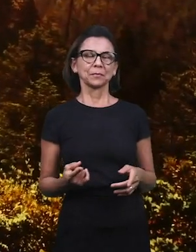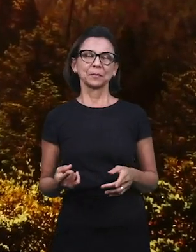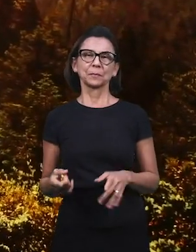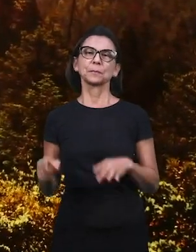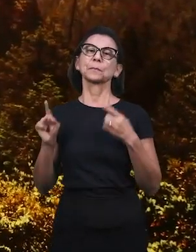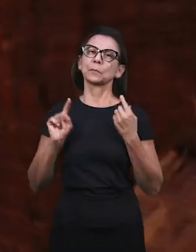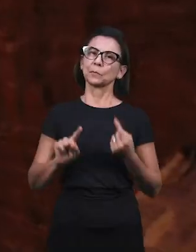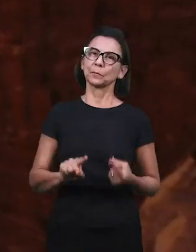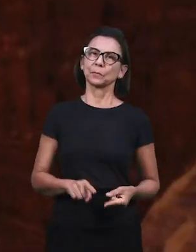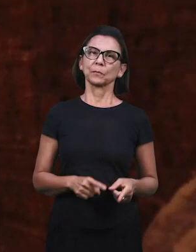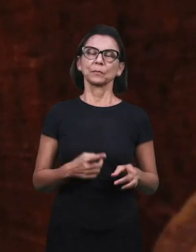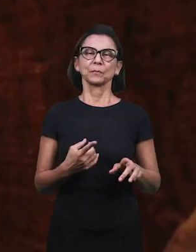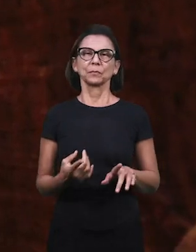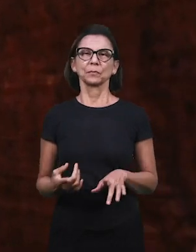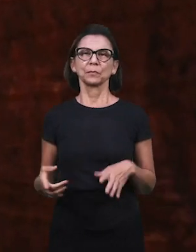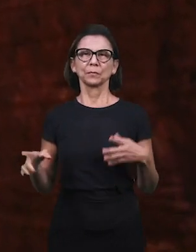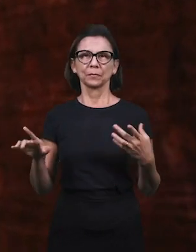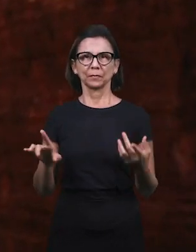porvir.